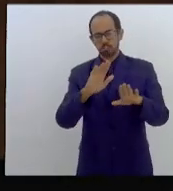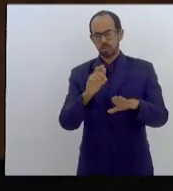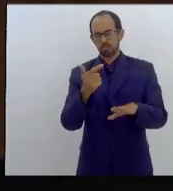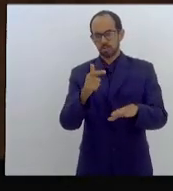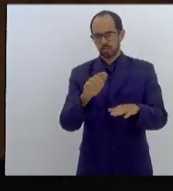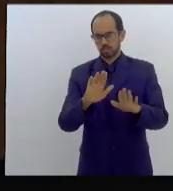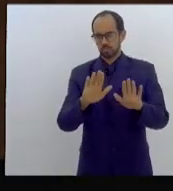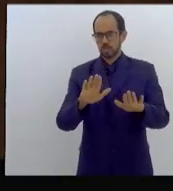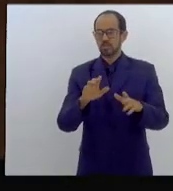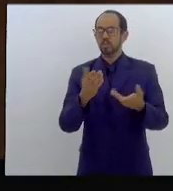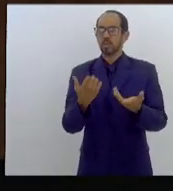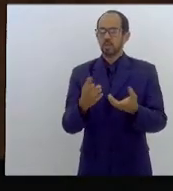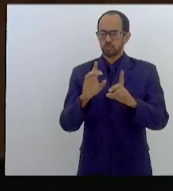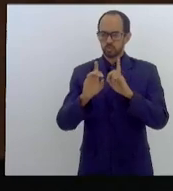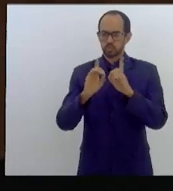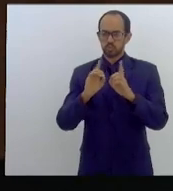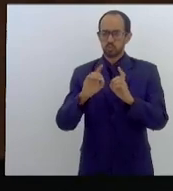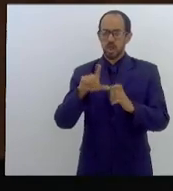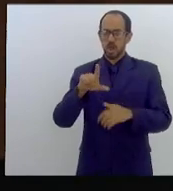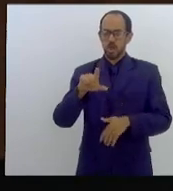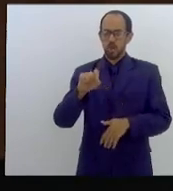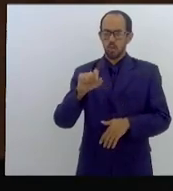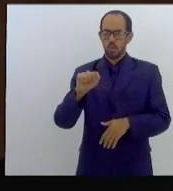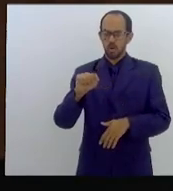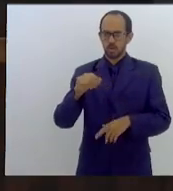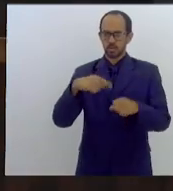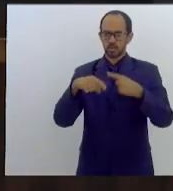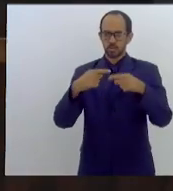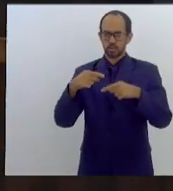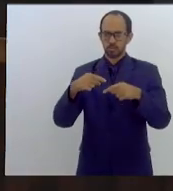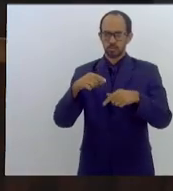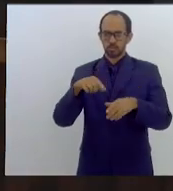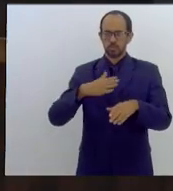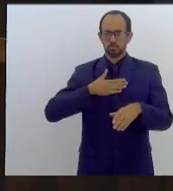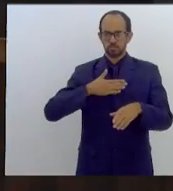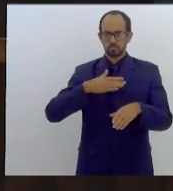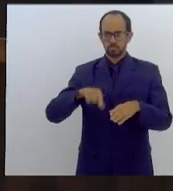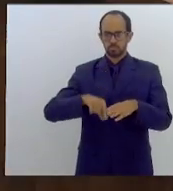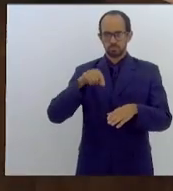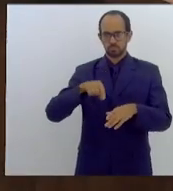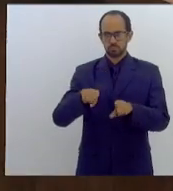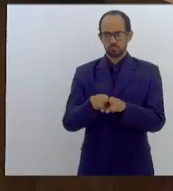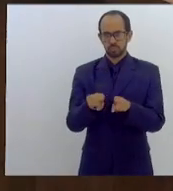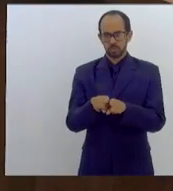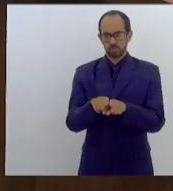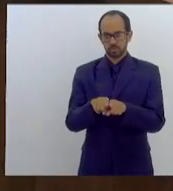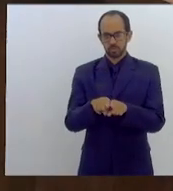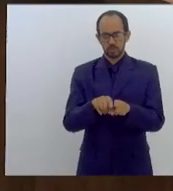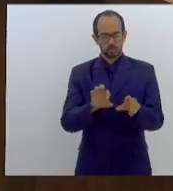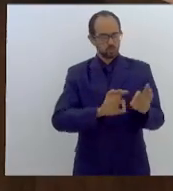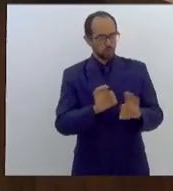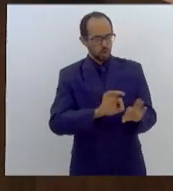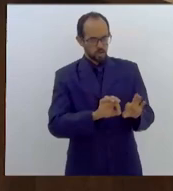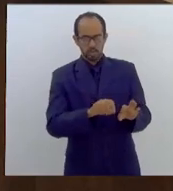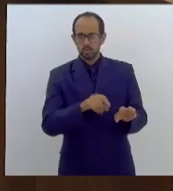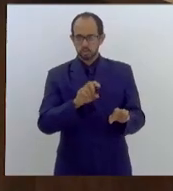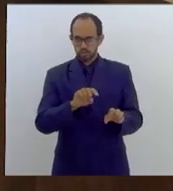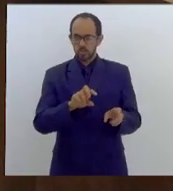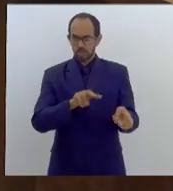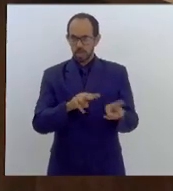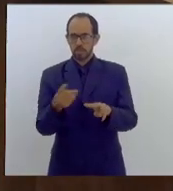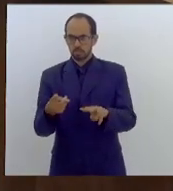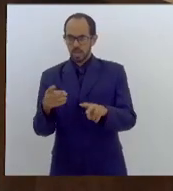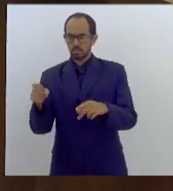discutir a LOA e o meu destaque da LOA. Ok. Não, só uma questão de ordem, senhor presidente. É só para encaminhar que a gente possa